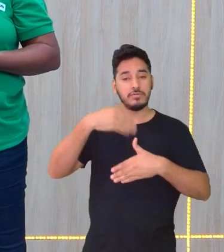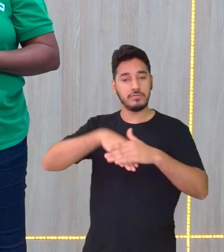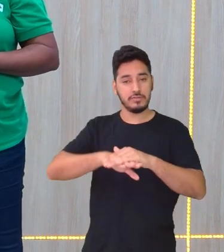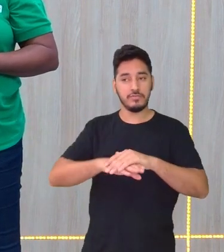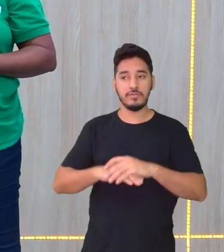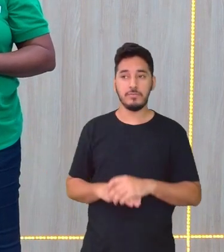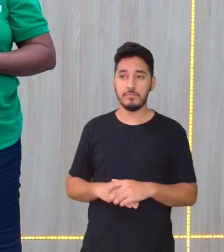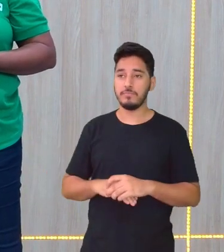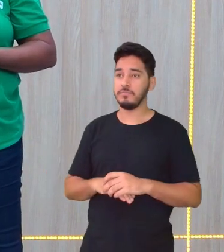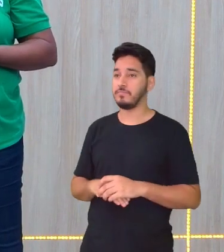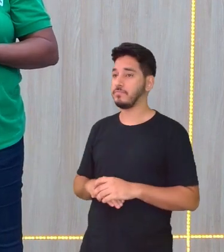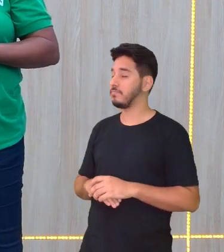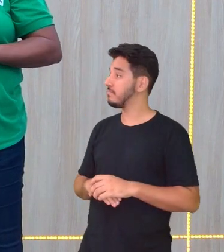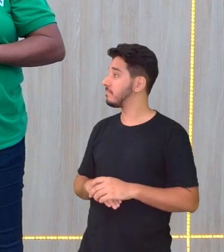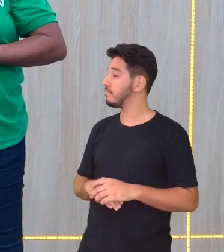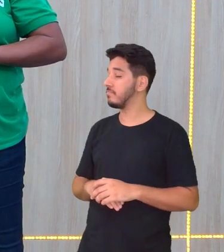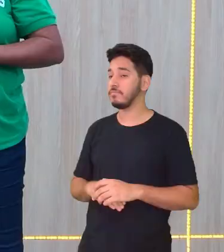conservação.